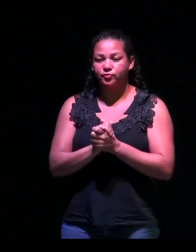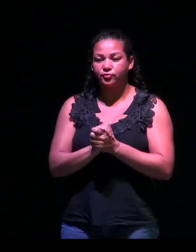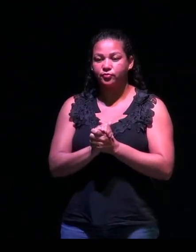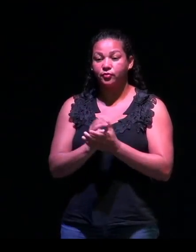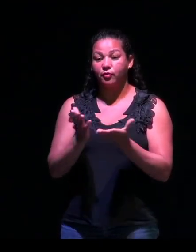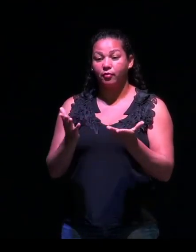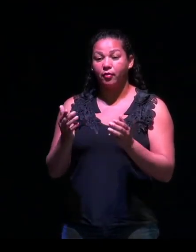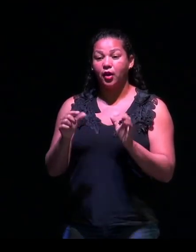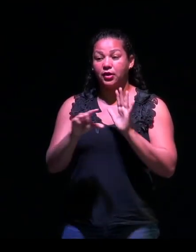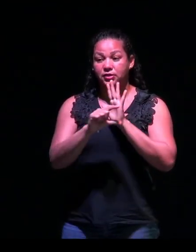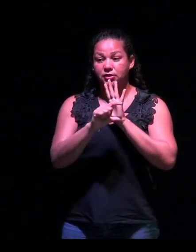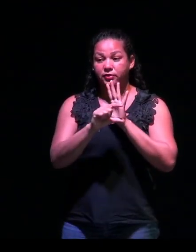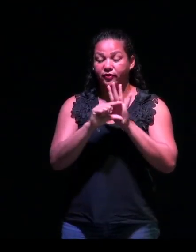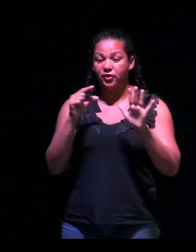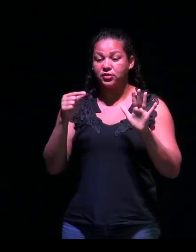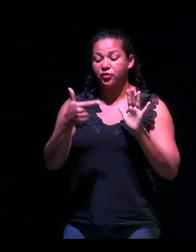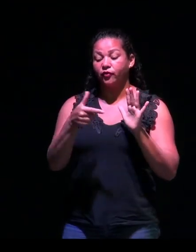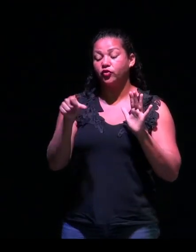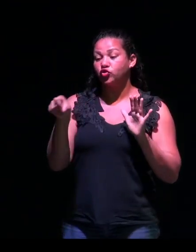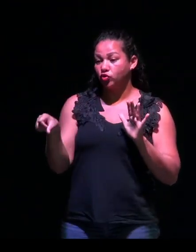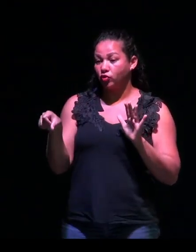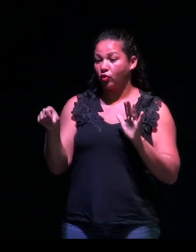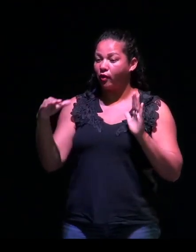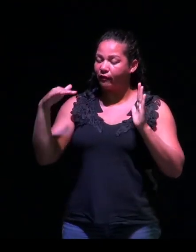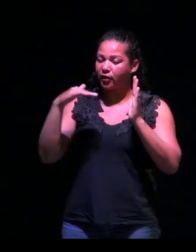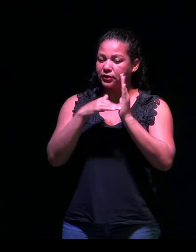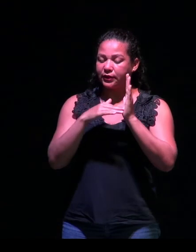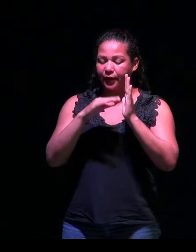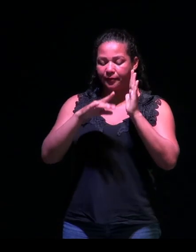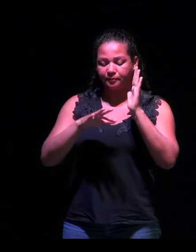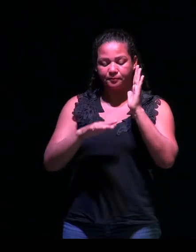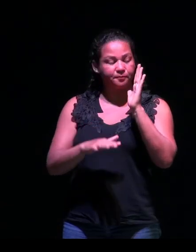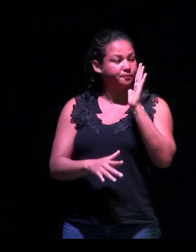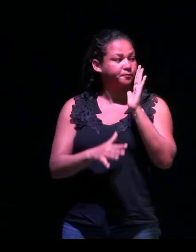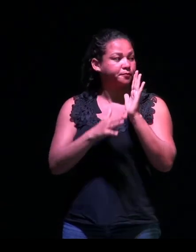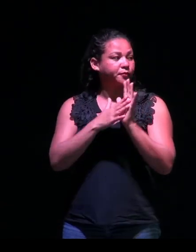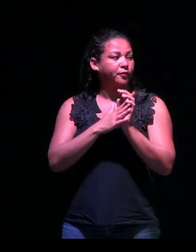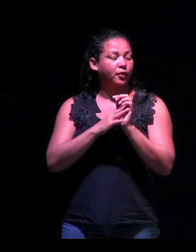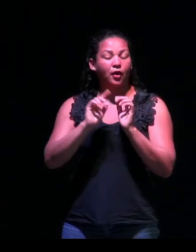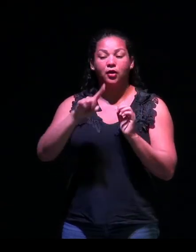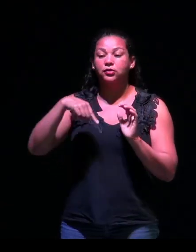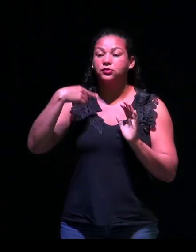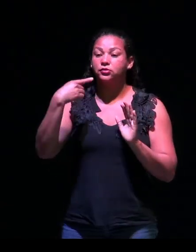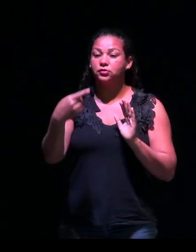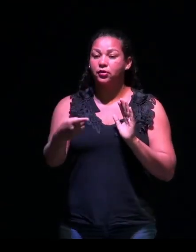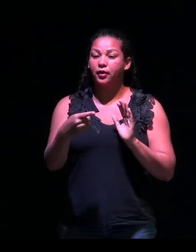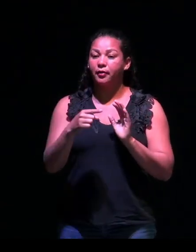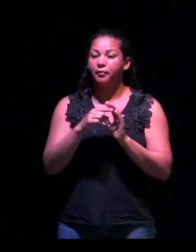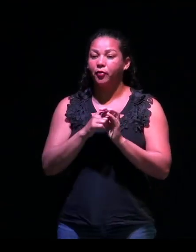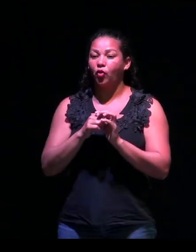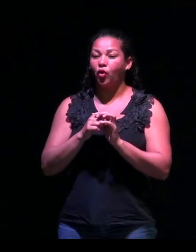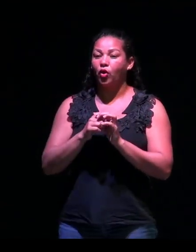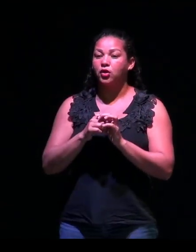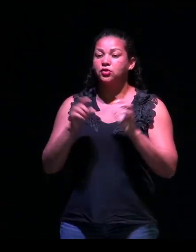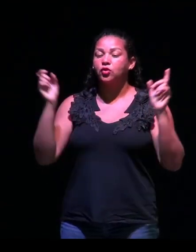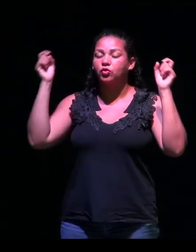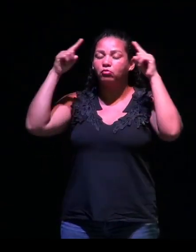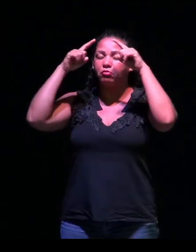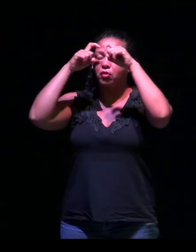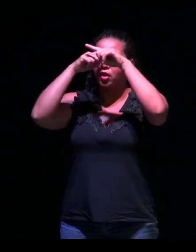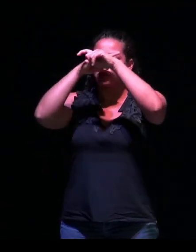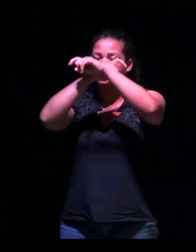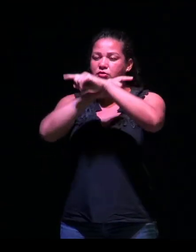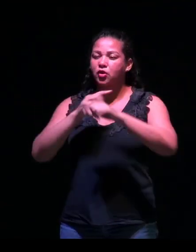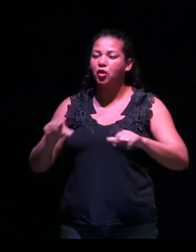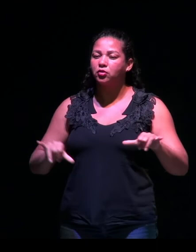aqui, do versículo 29 em diante, ele diz o seguinte, ó: logo em seguida a tribulação. Diga: logo depois